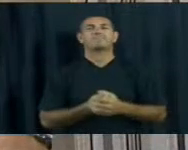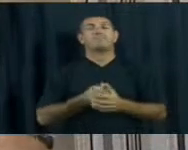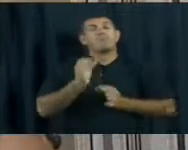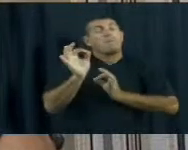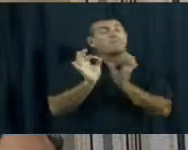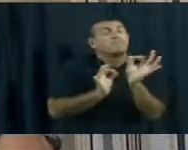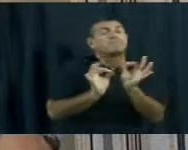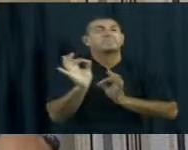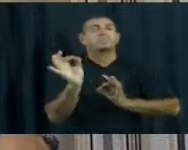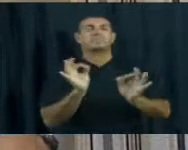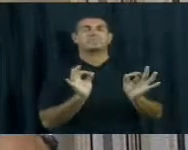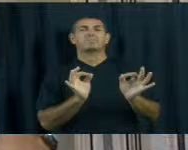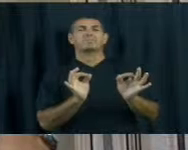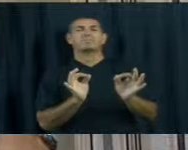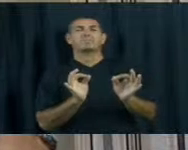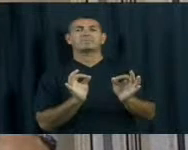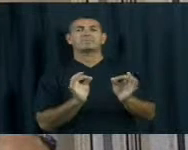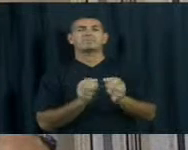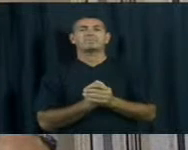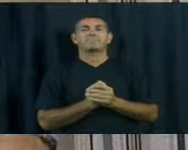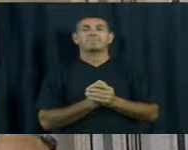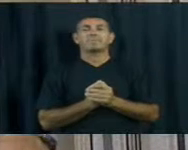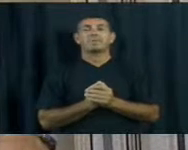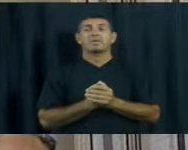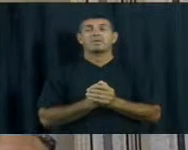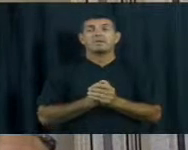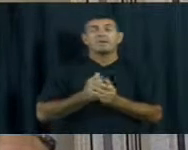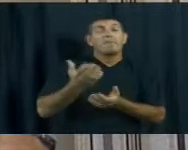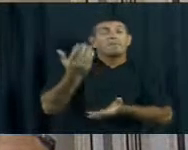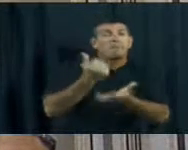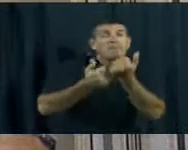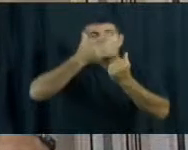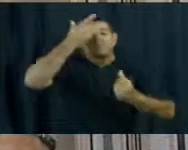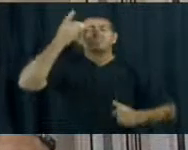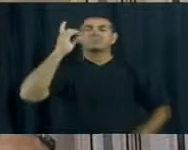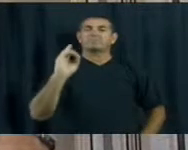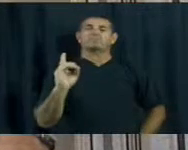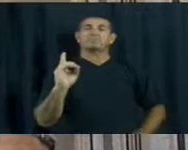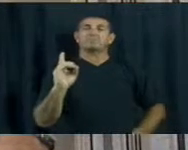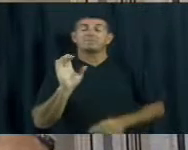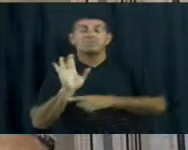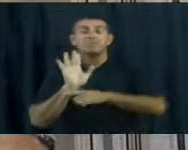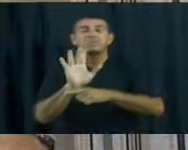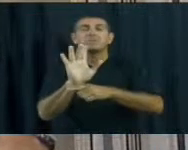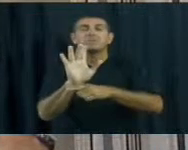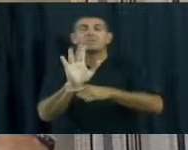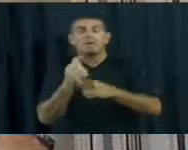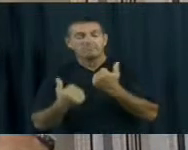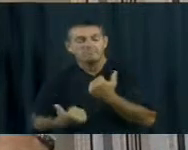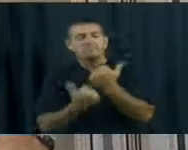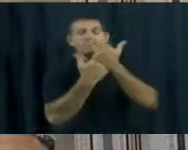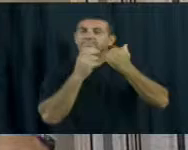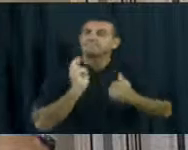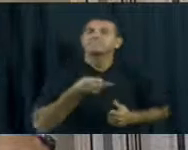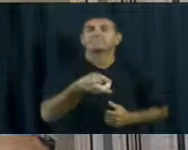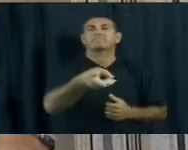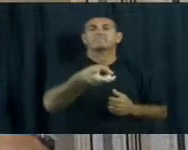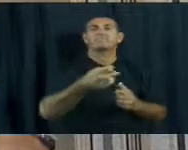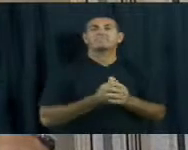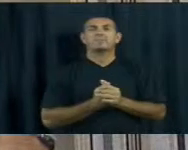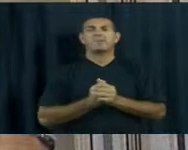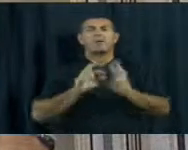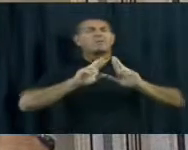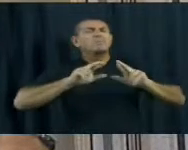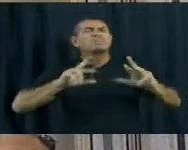é um projeto também de acolher as pessoas com deficiência. Eu costumo dizer o seguinte: a